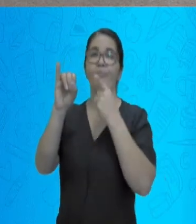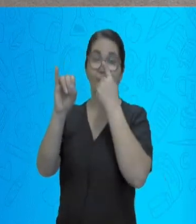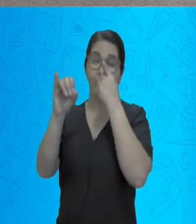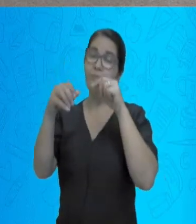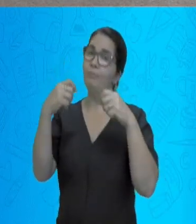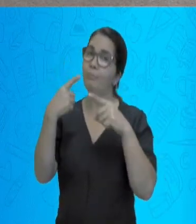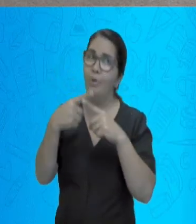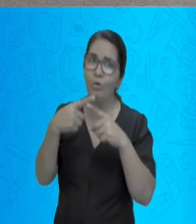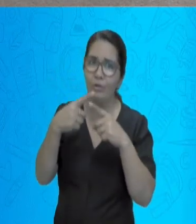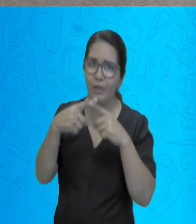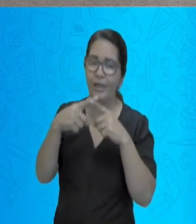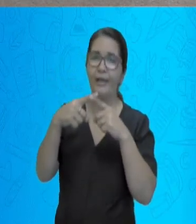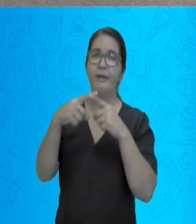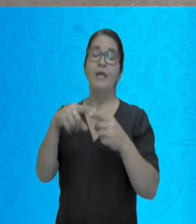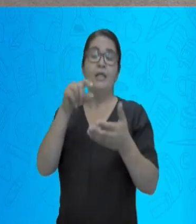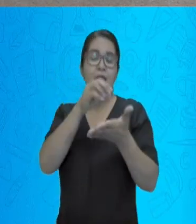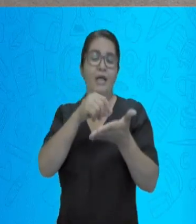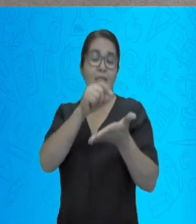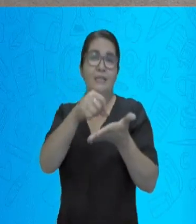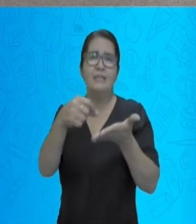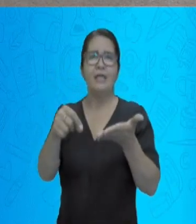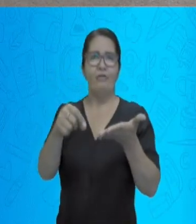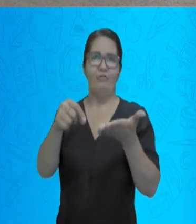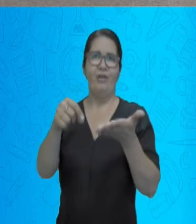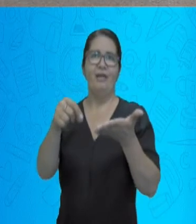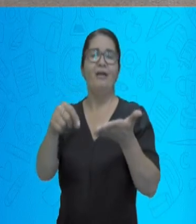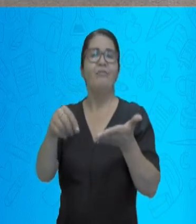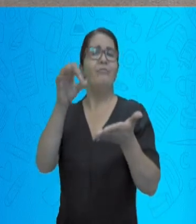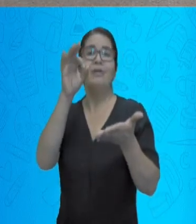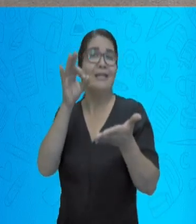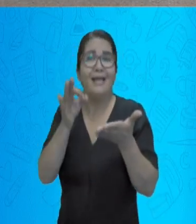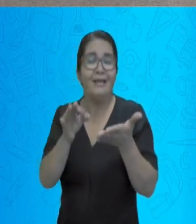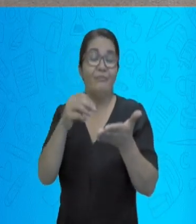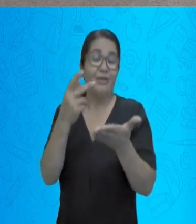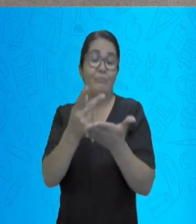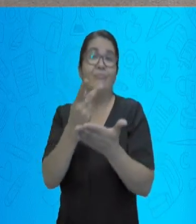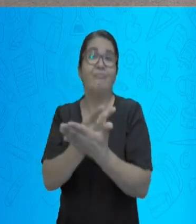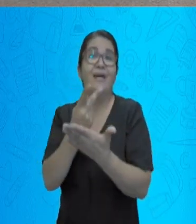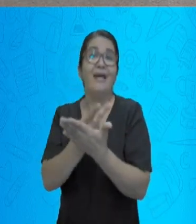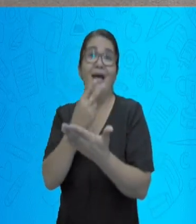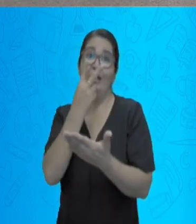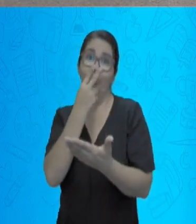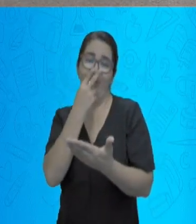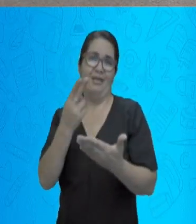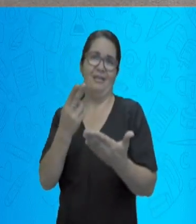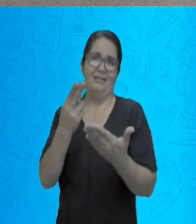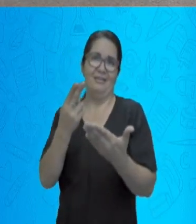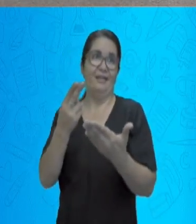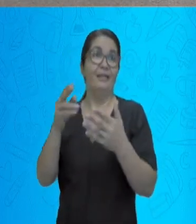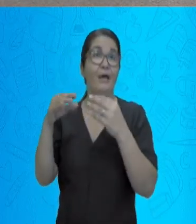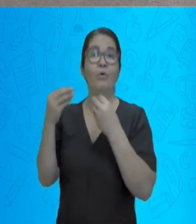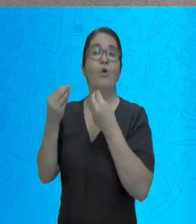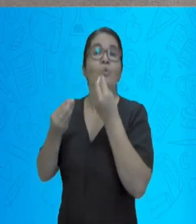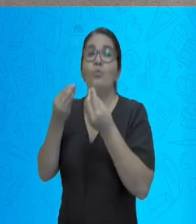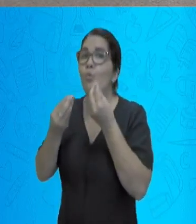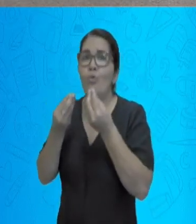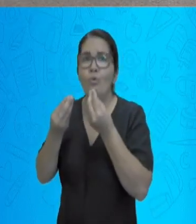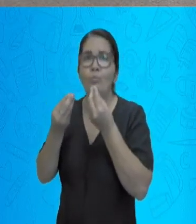conseguimos o mesmo som usando somente a letra C. Olha só, Sé e Si. Então